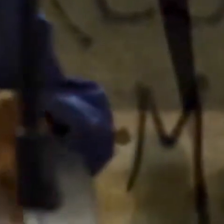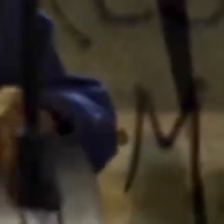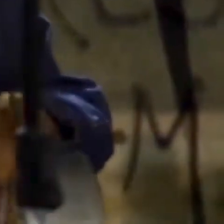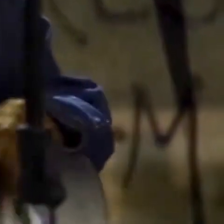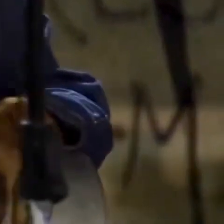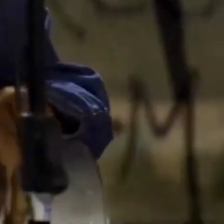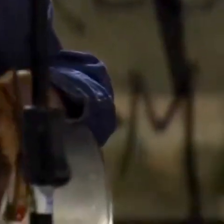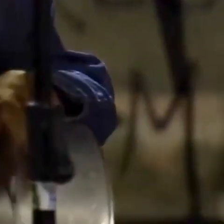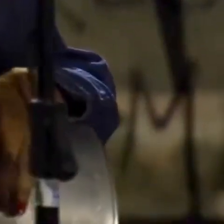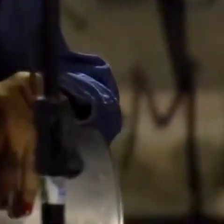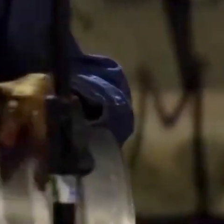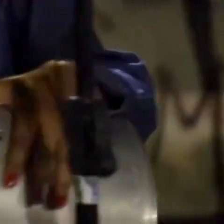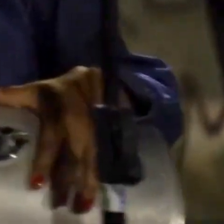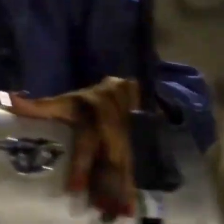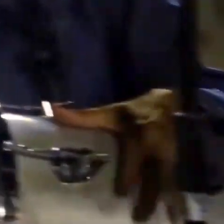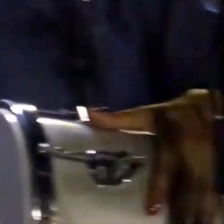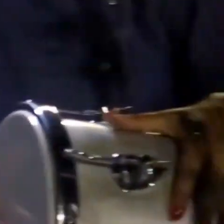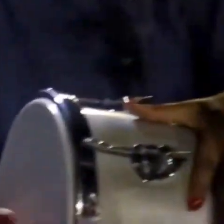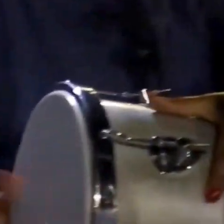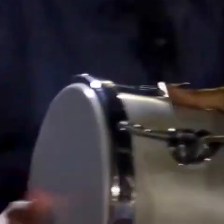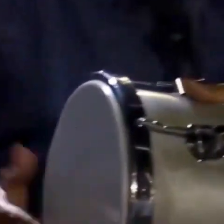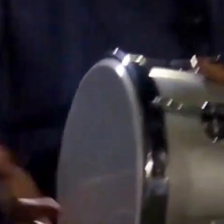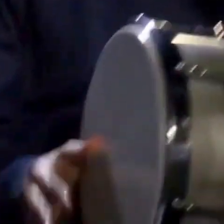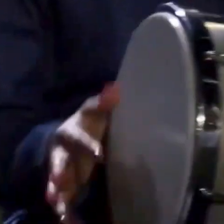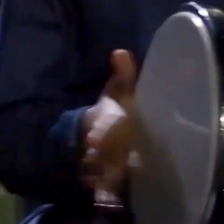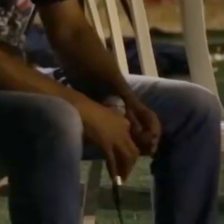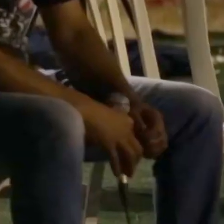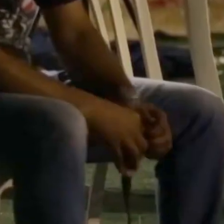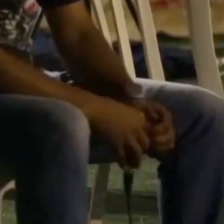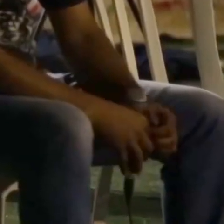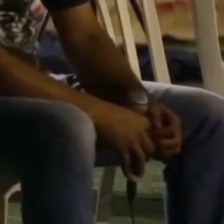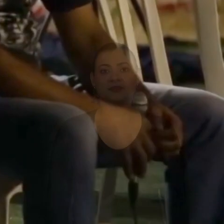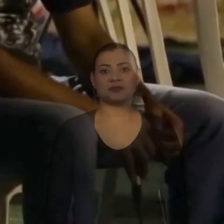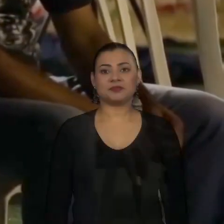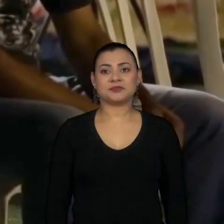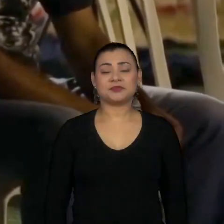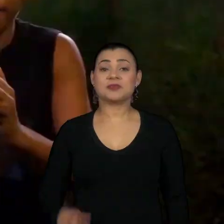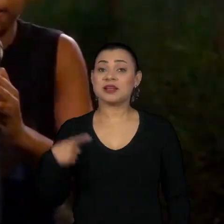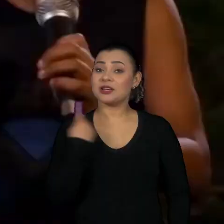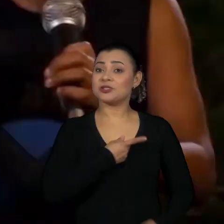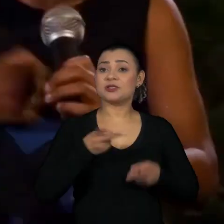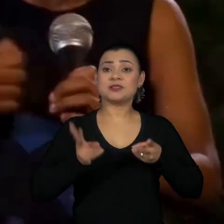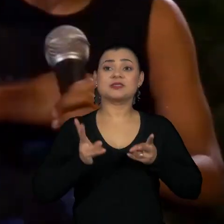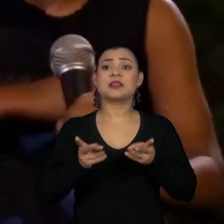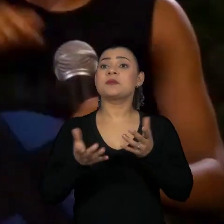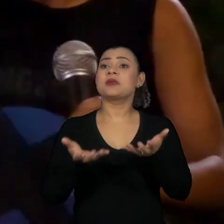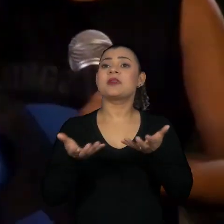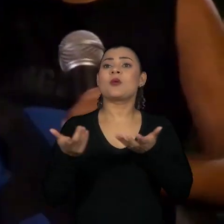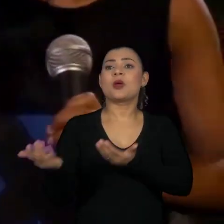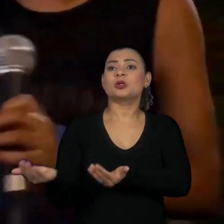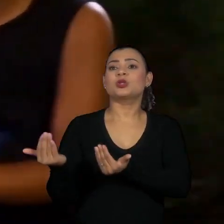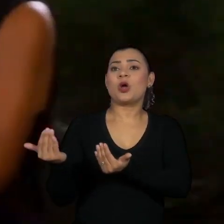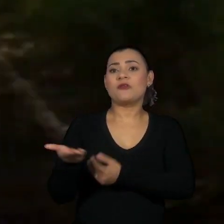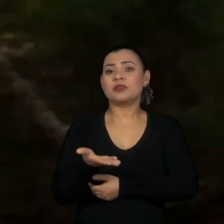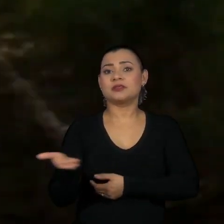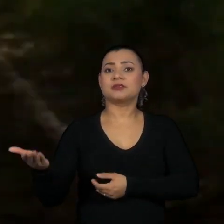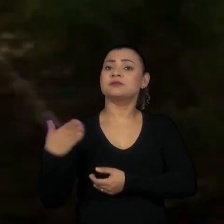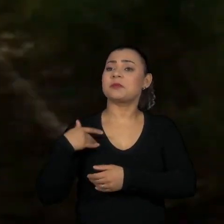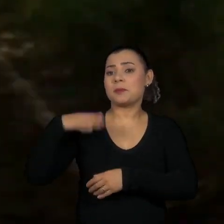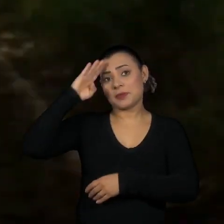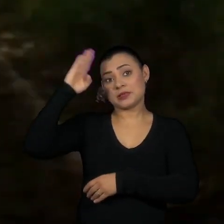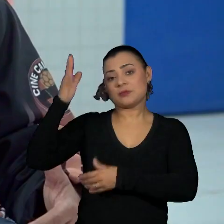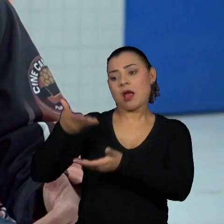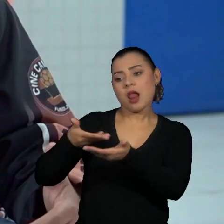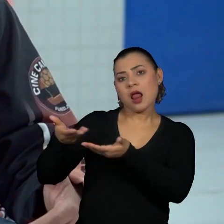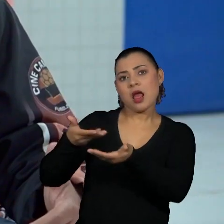frente dos vizinhos. Você vai se arrepender de levantar a mão. A gente sempre visou trabalhar com o público mais jovem, né, a juventude, até por